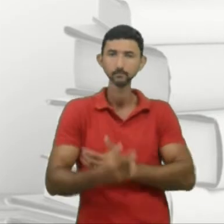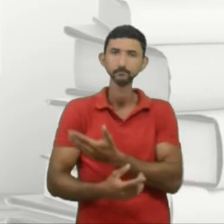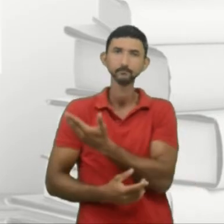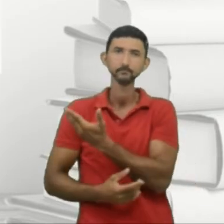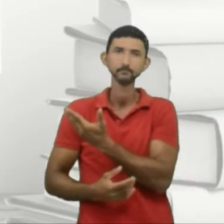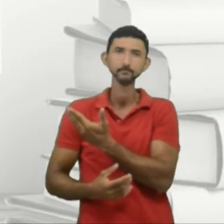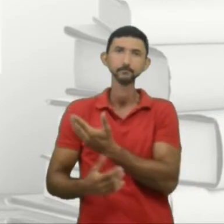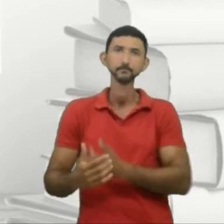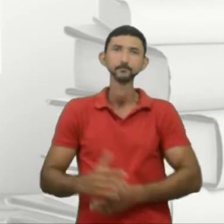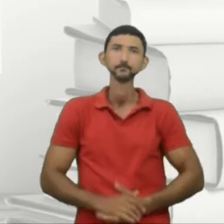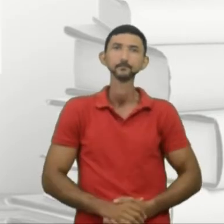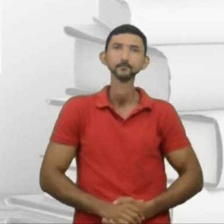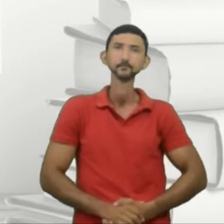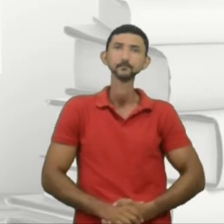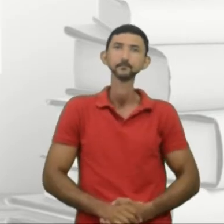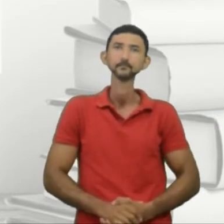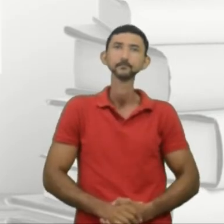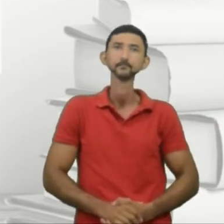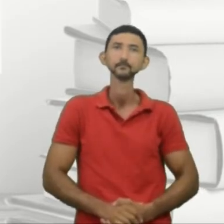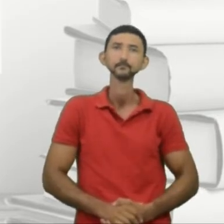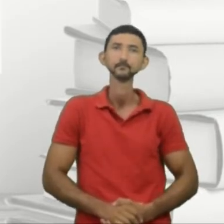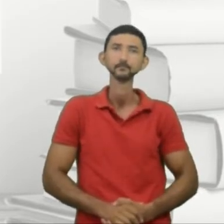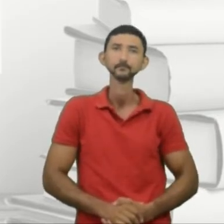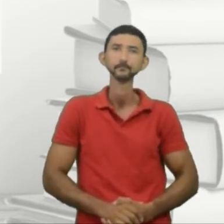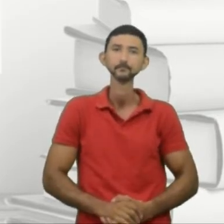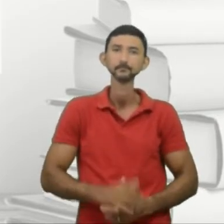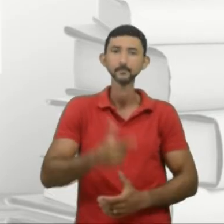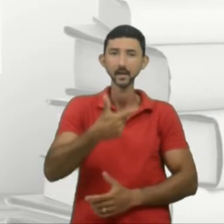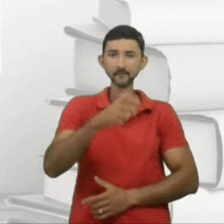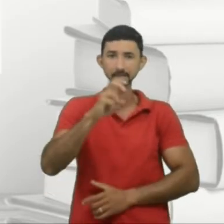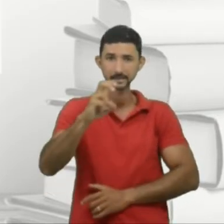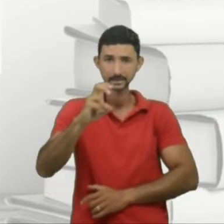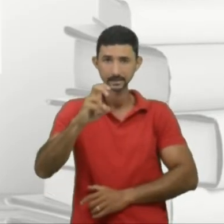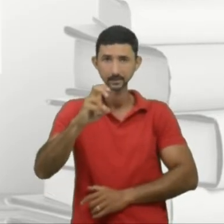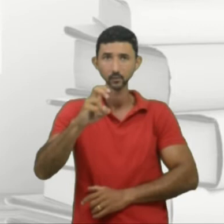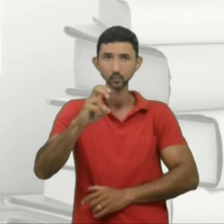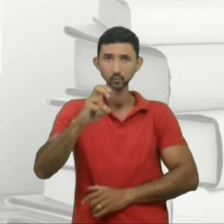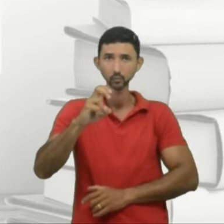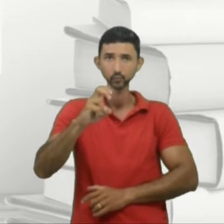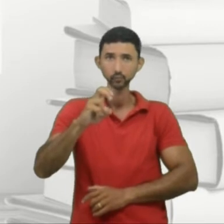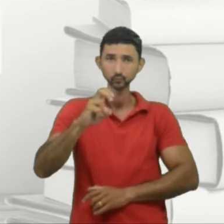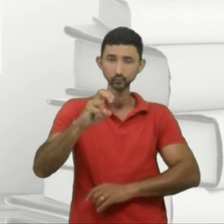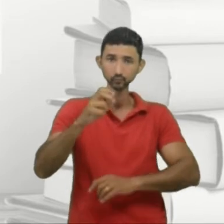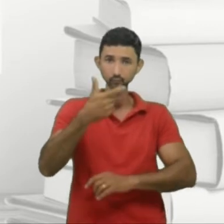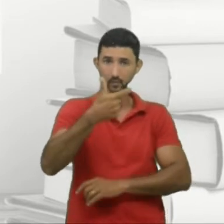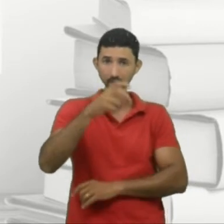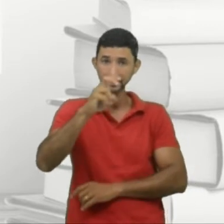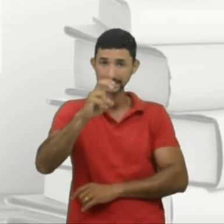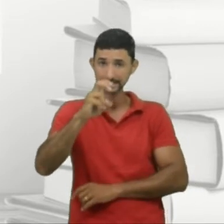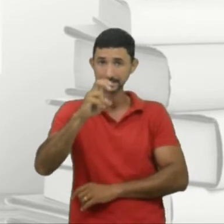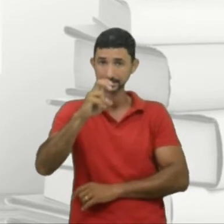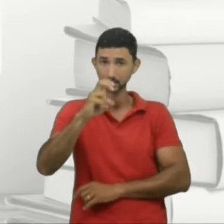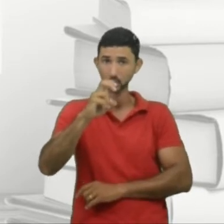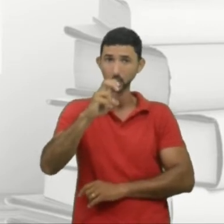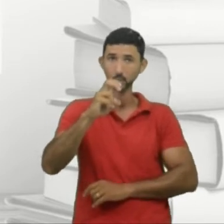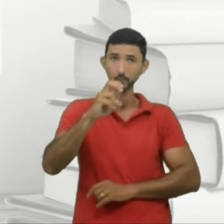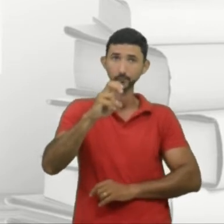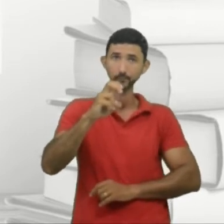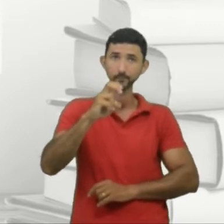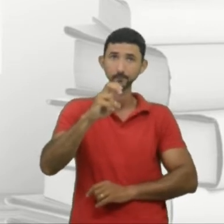cálculo. Nós temos 25, que é o número de opções para representante de classe,